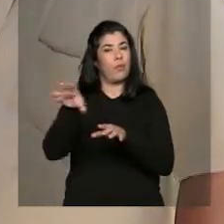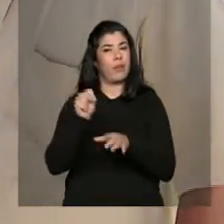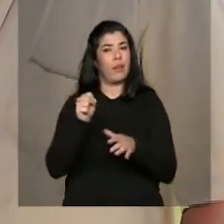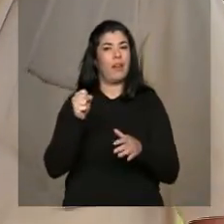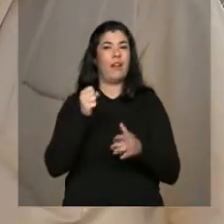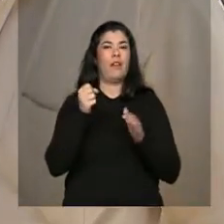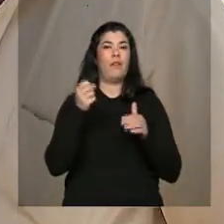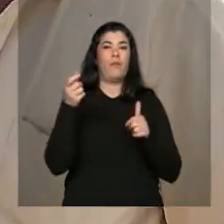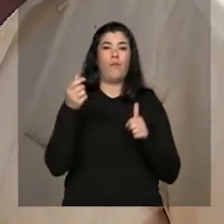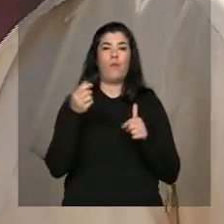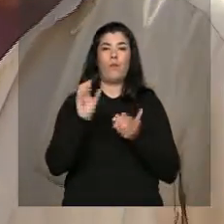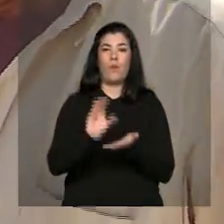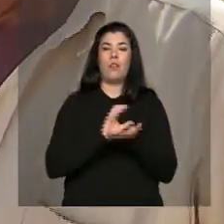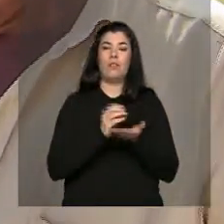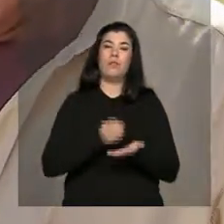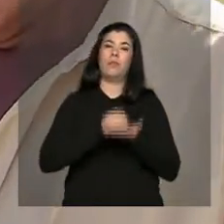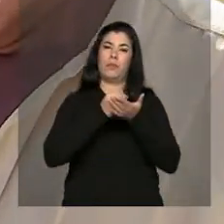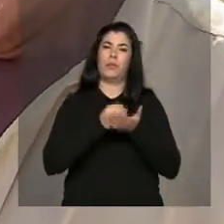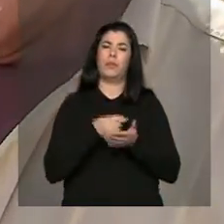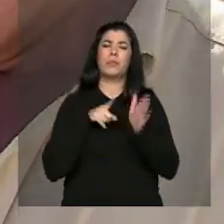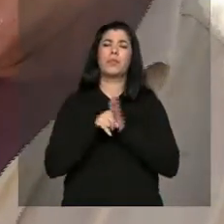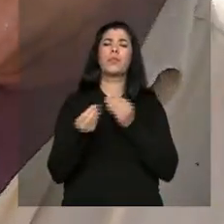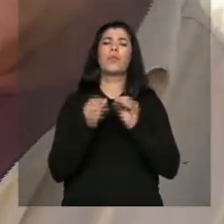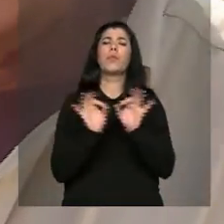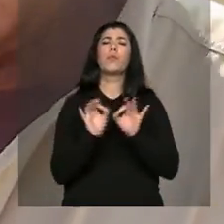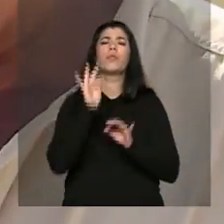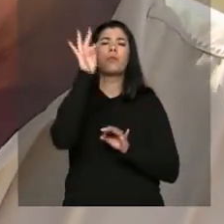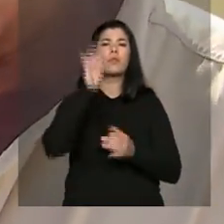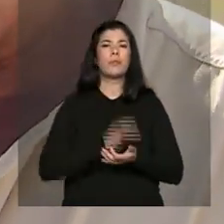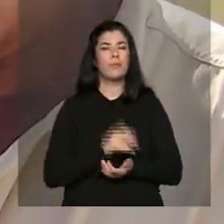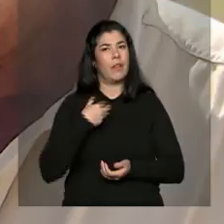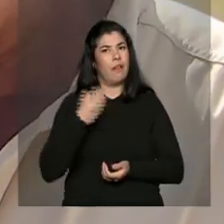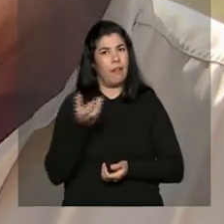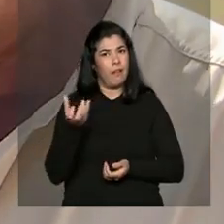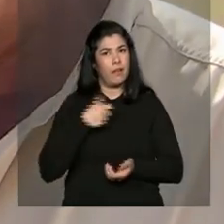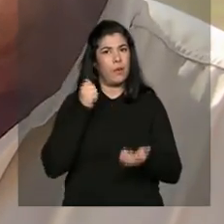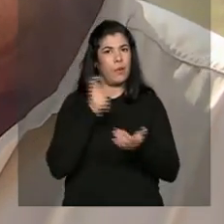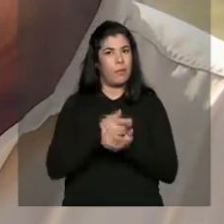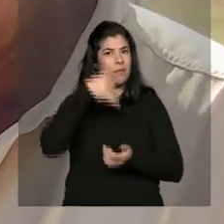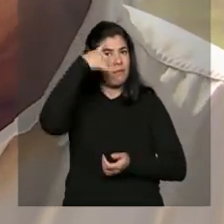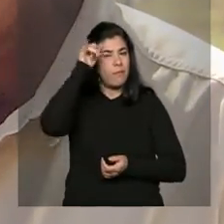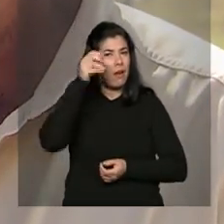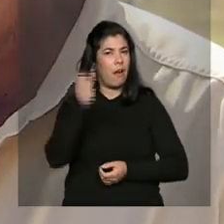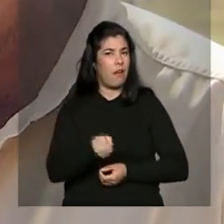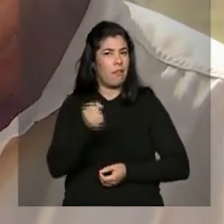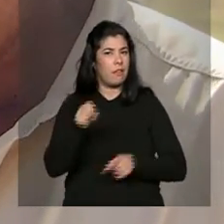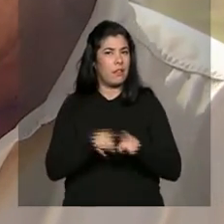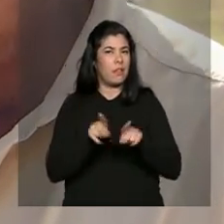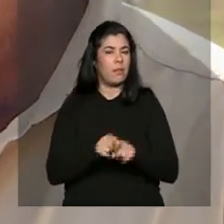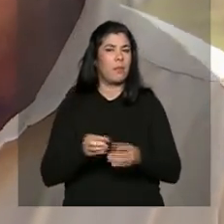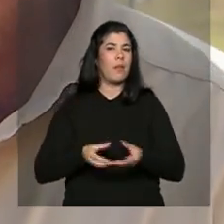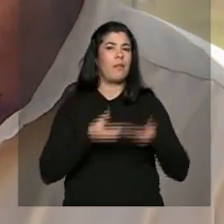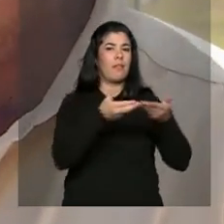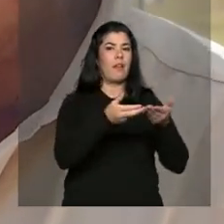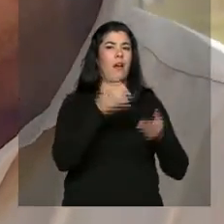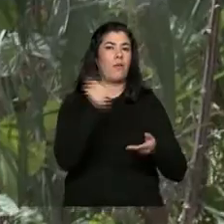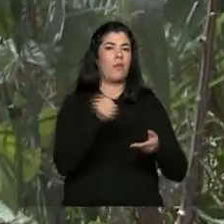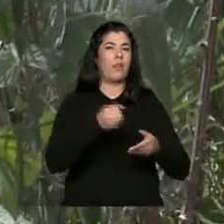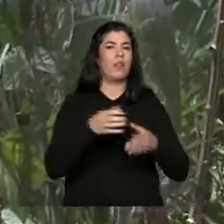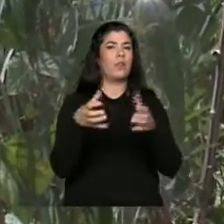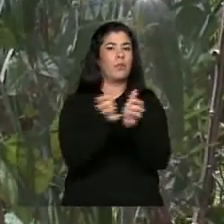são os planos para esses novos recursos, seu Joaquim? Investir no gado leiteiro para entregar o leite para a cooperativa para melhorar a